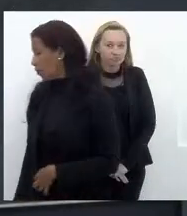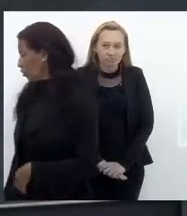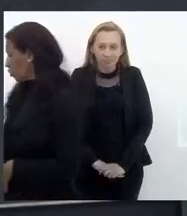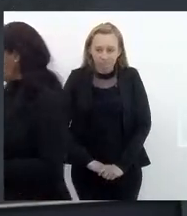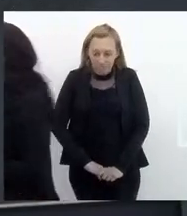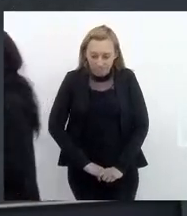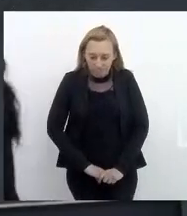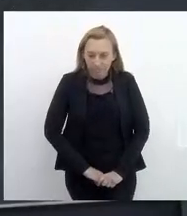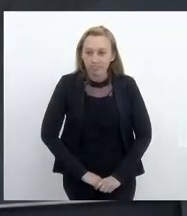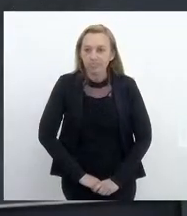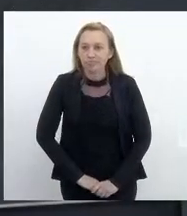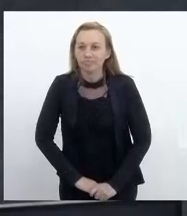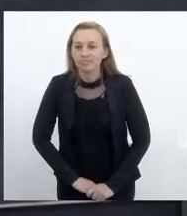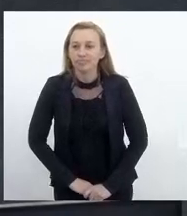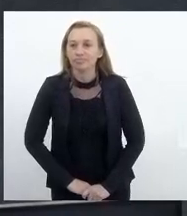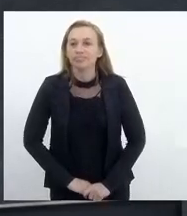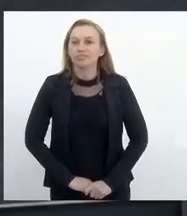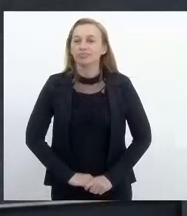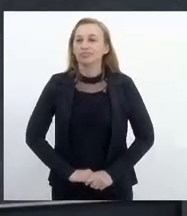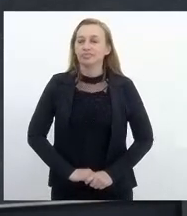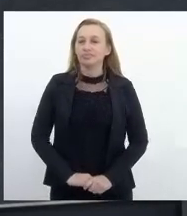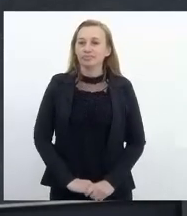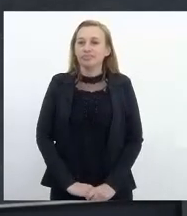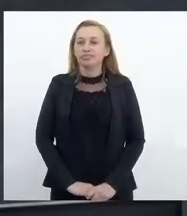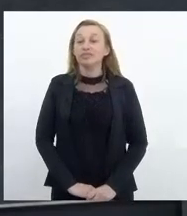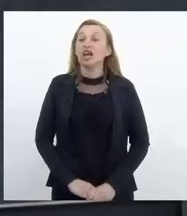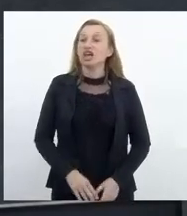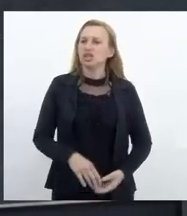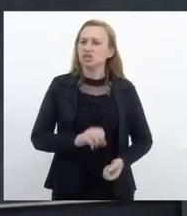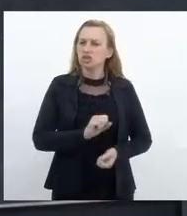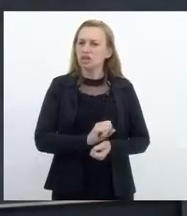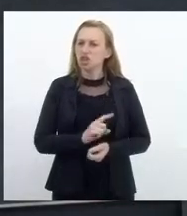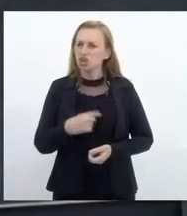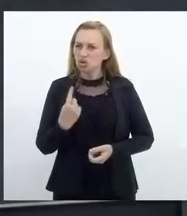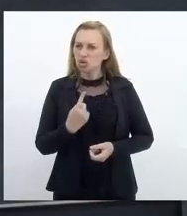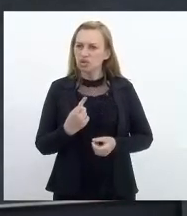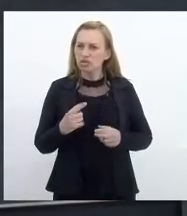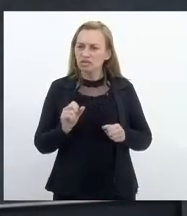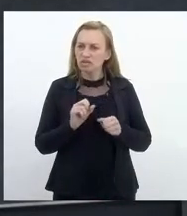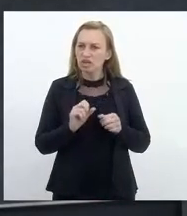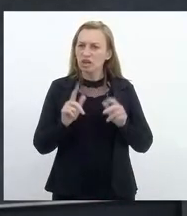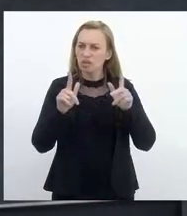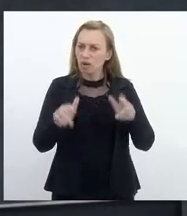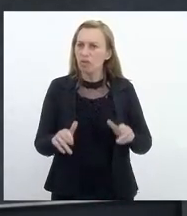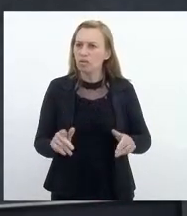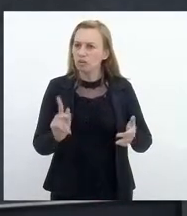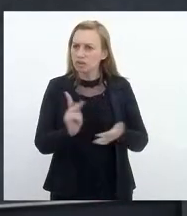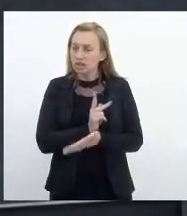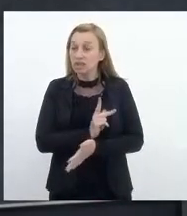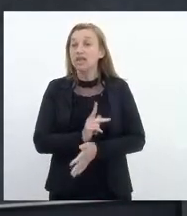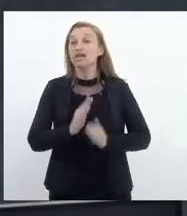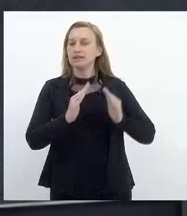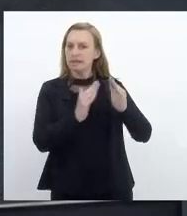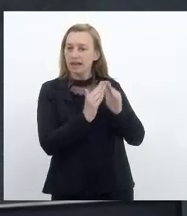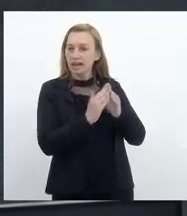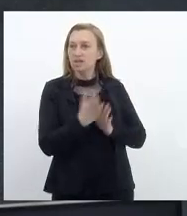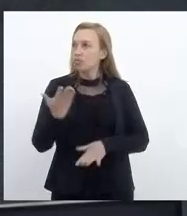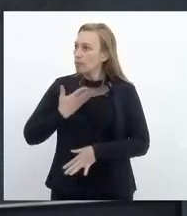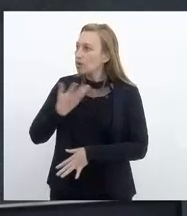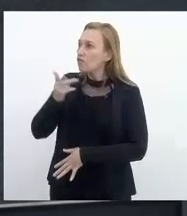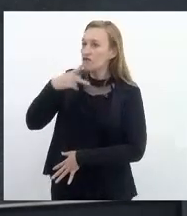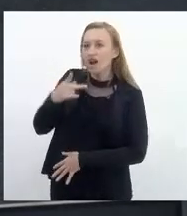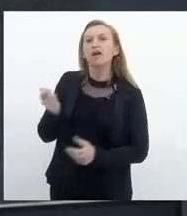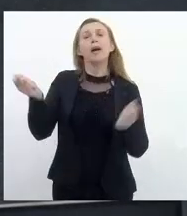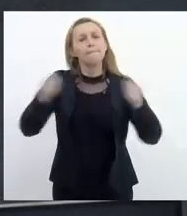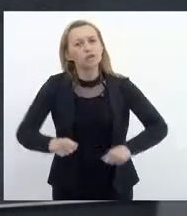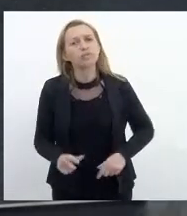chilena reverteu está revertendo agora espero que a gente não precisa passar por isso e essa casa como colega ele colocou tem